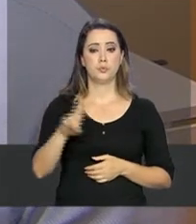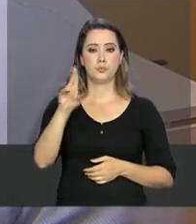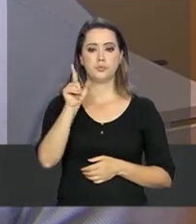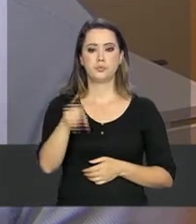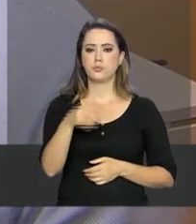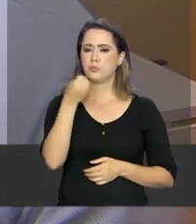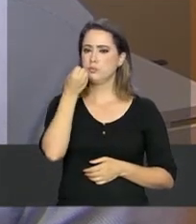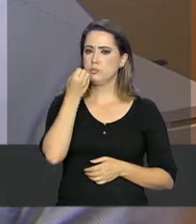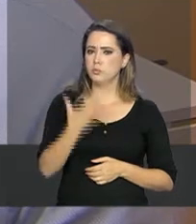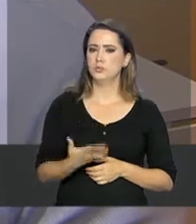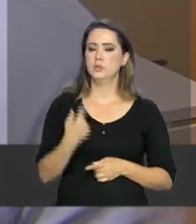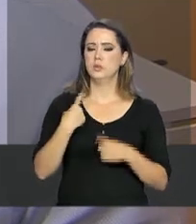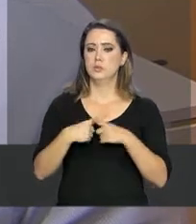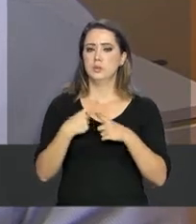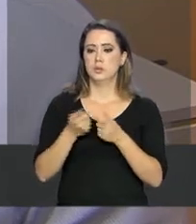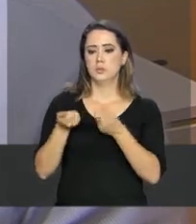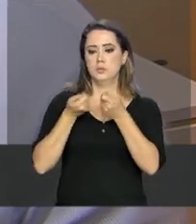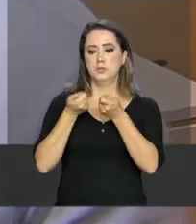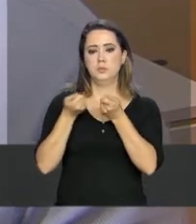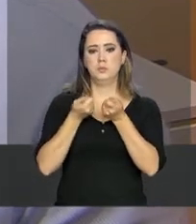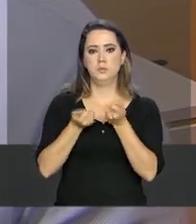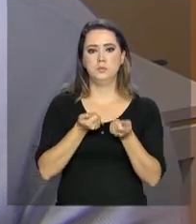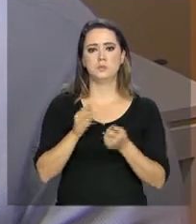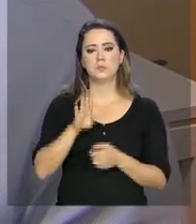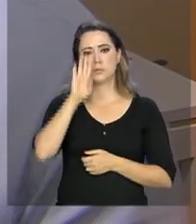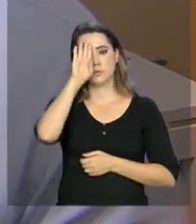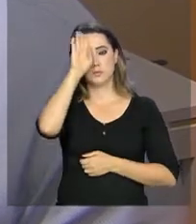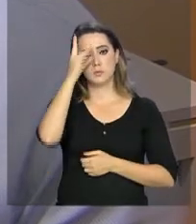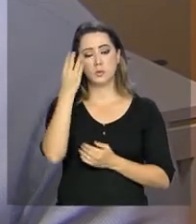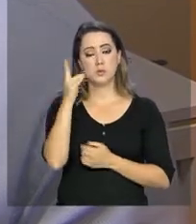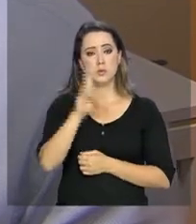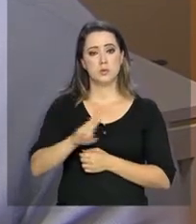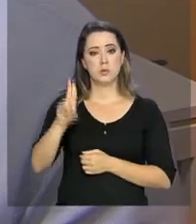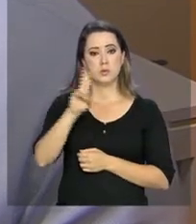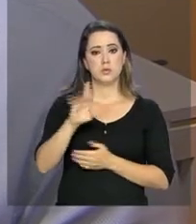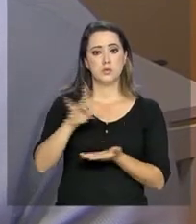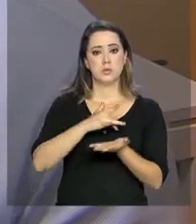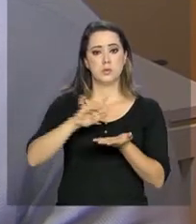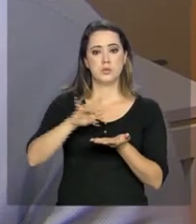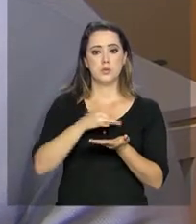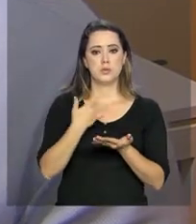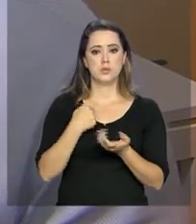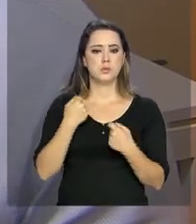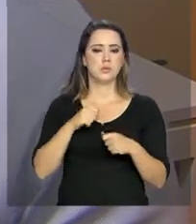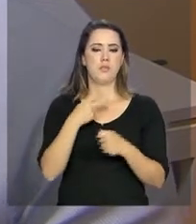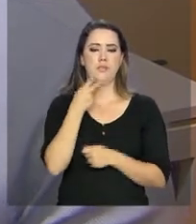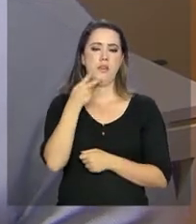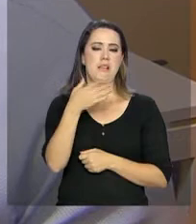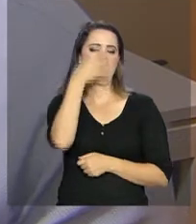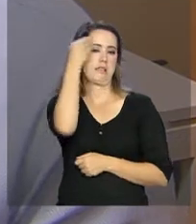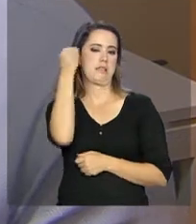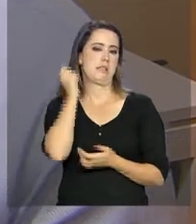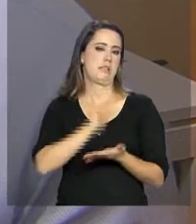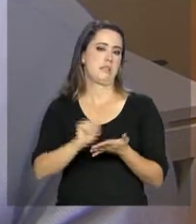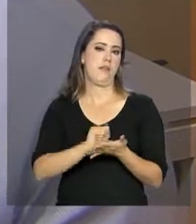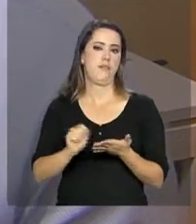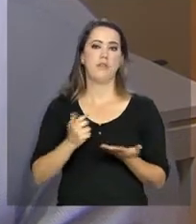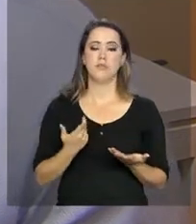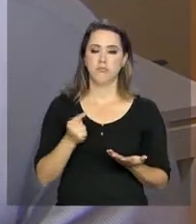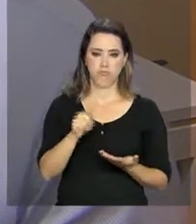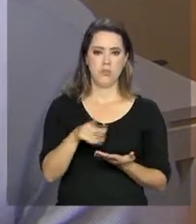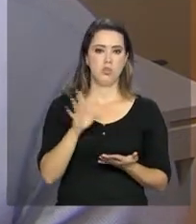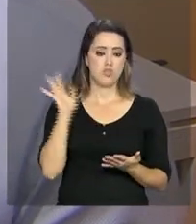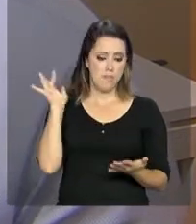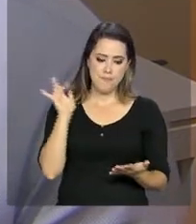achei que foi uma boa saída para poder controlar e principalmente utilizando pelo celular fica muito mais fácil para você não tem desculpa de a esqueci de anotar essa conta